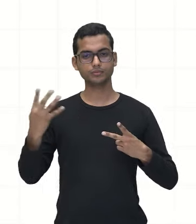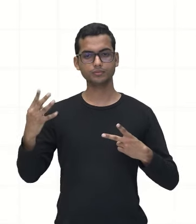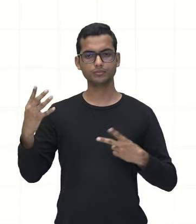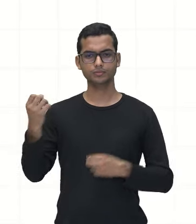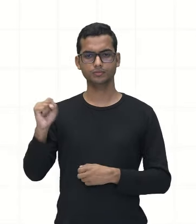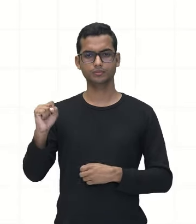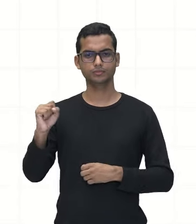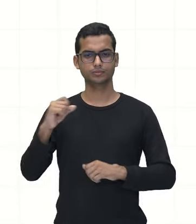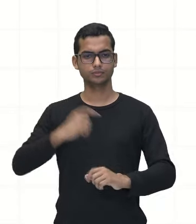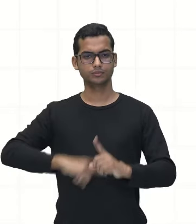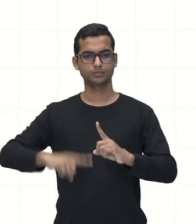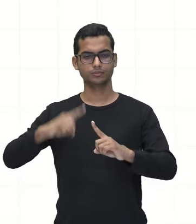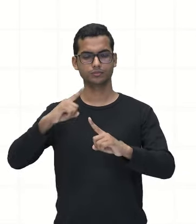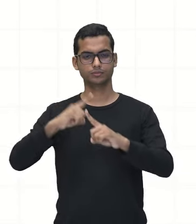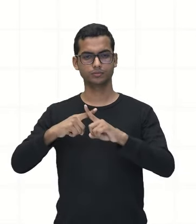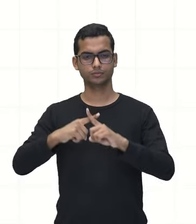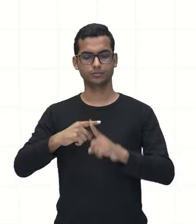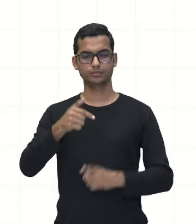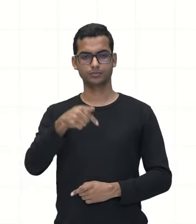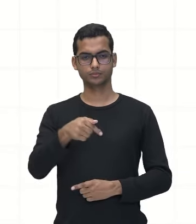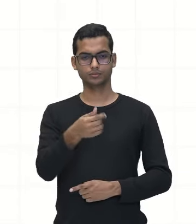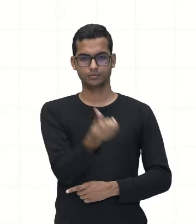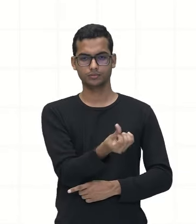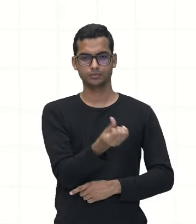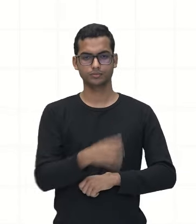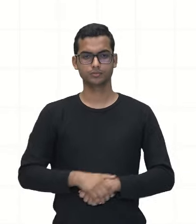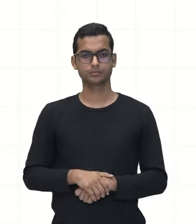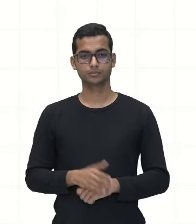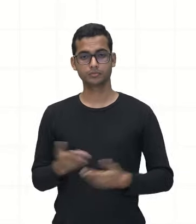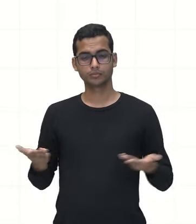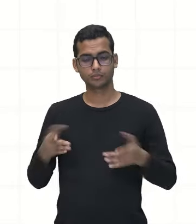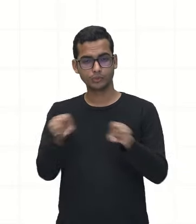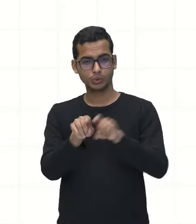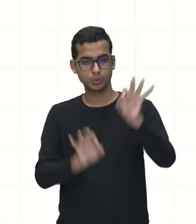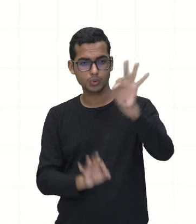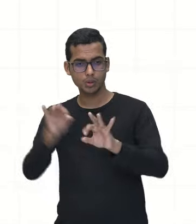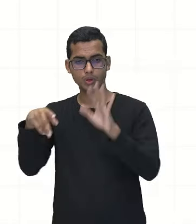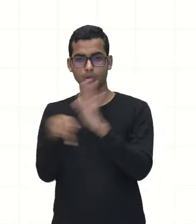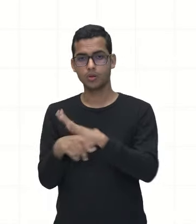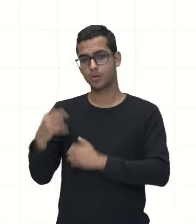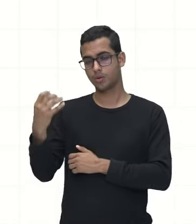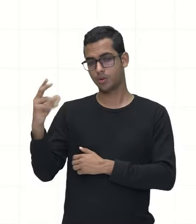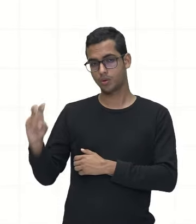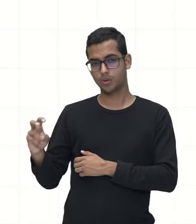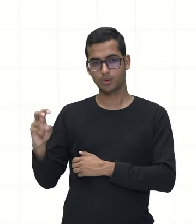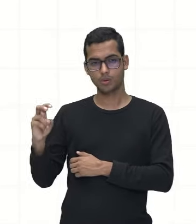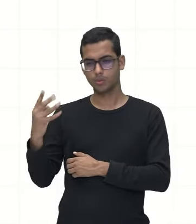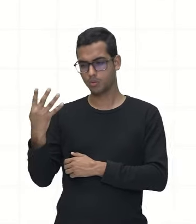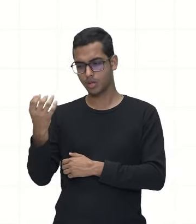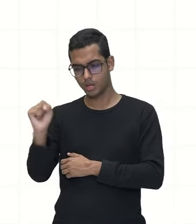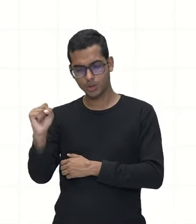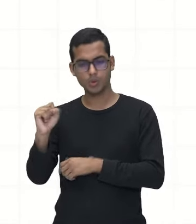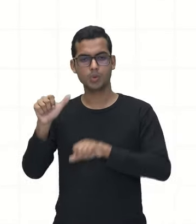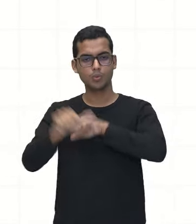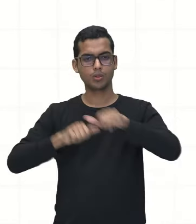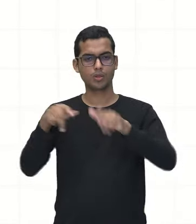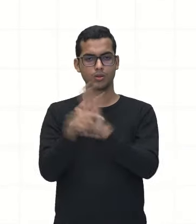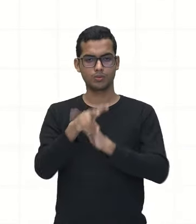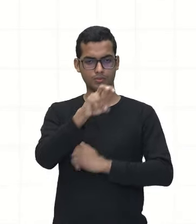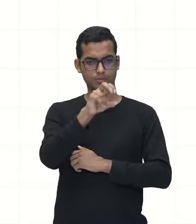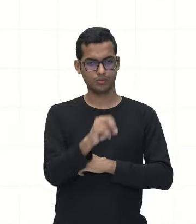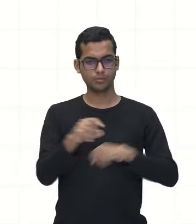Bom, vamos arredondar o 48 para 50. Ó, e vamos arredondar o número 76